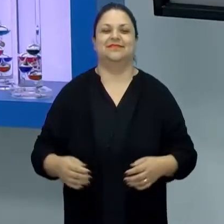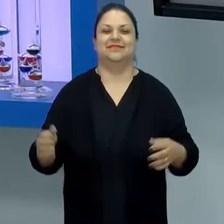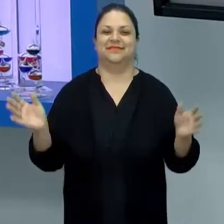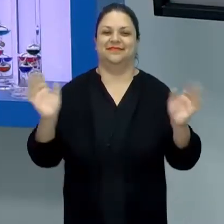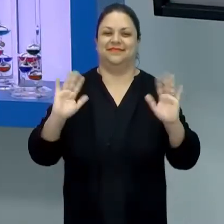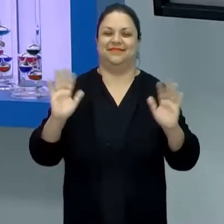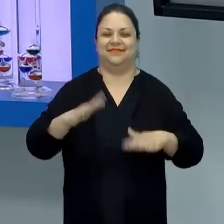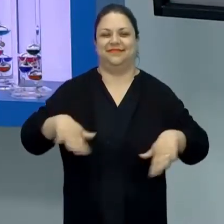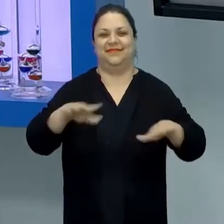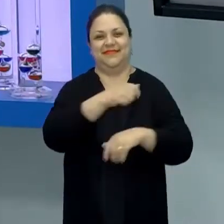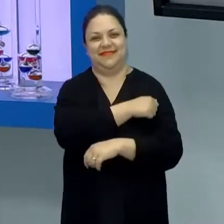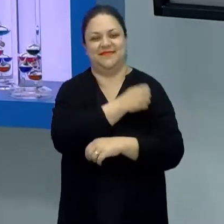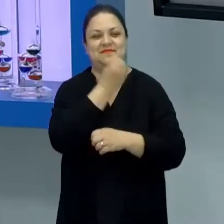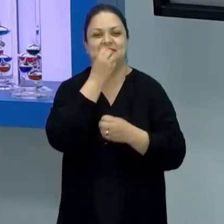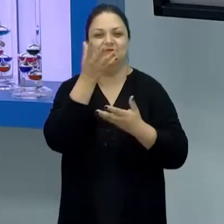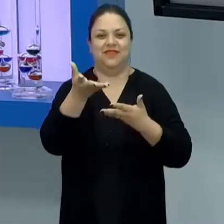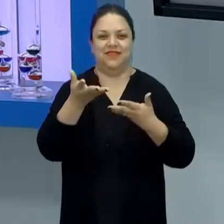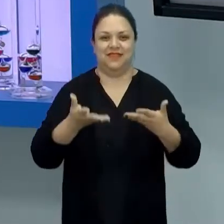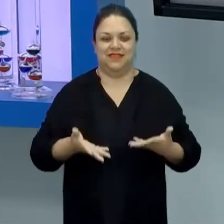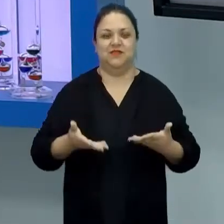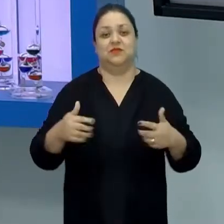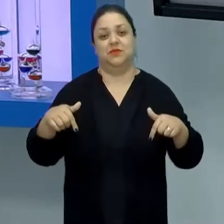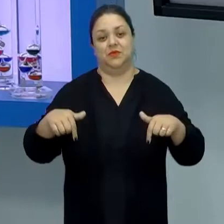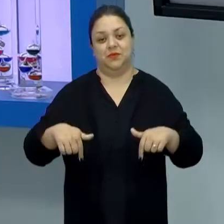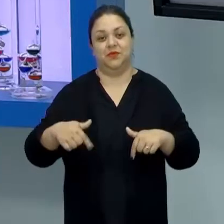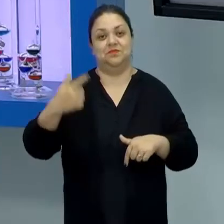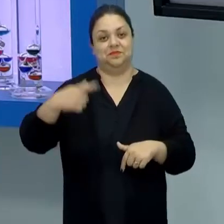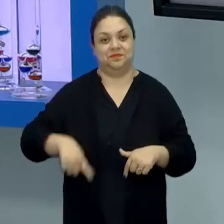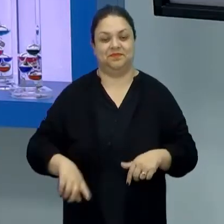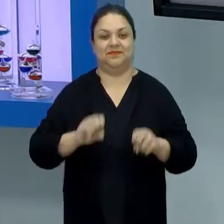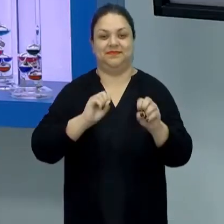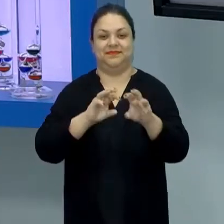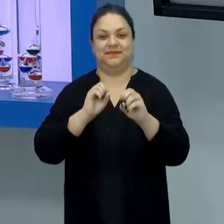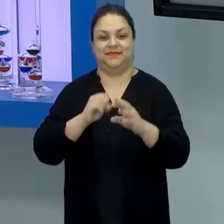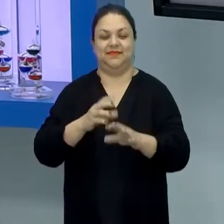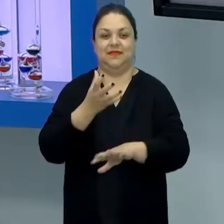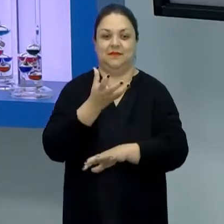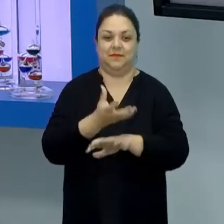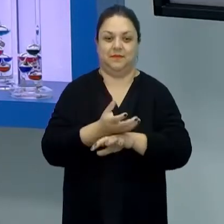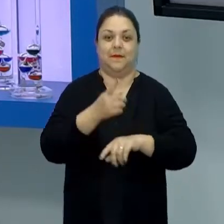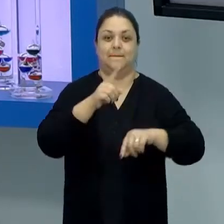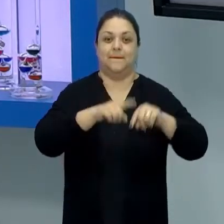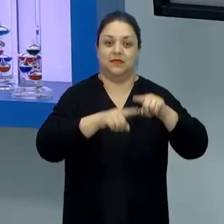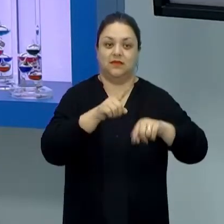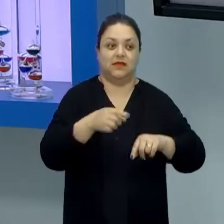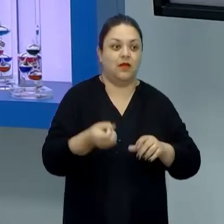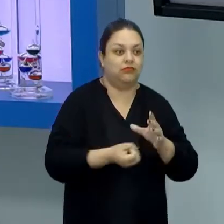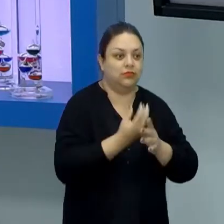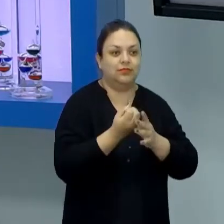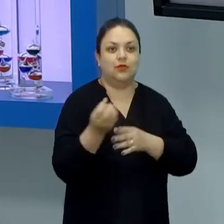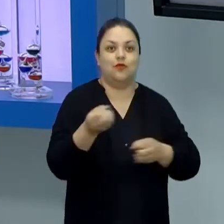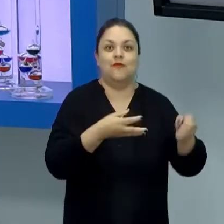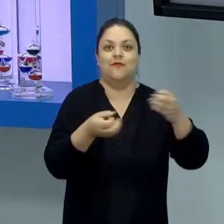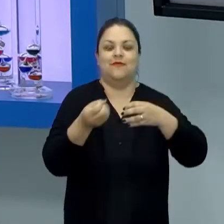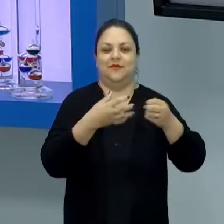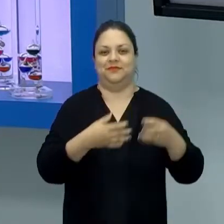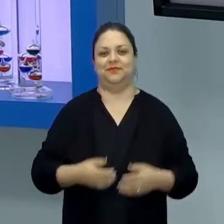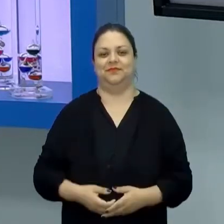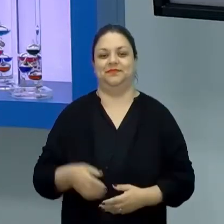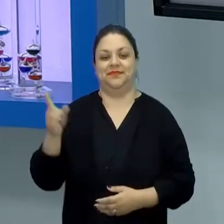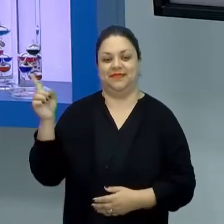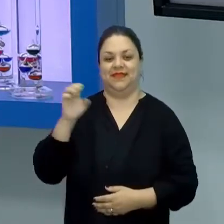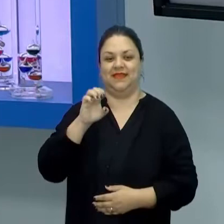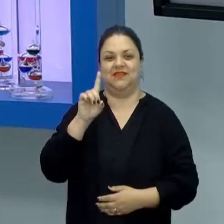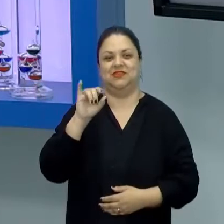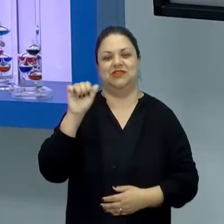Olá, estudantes! Sejam bem-vindos aí a mais uma aula do nosso componente Materiais Inovadores. Meu nome é Diana Barp, mas